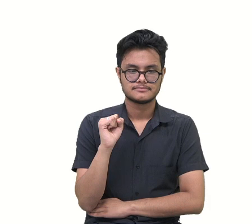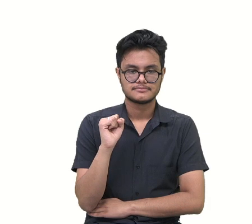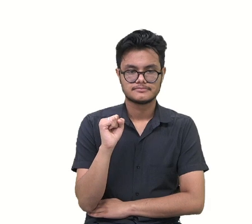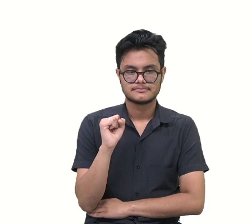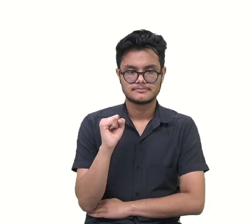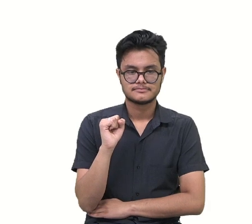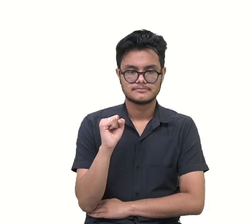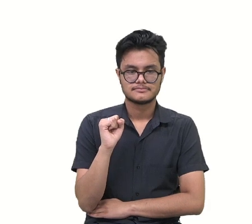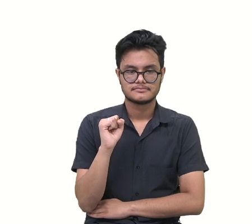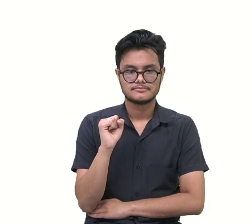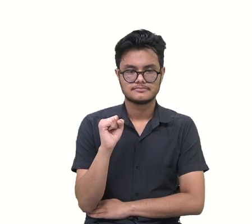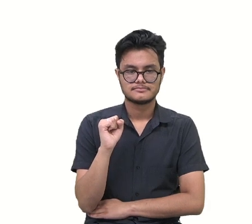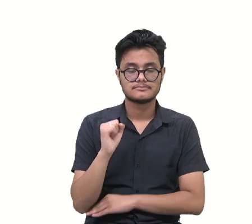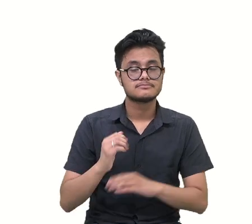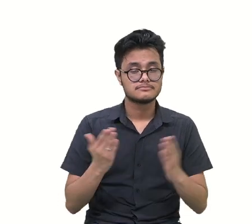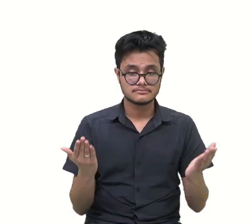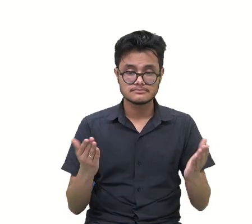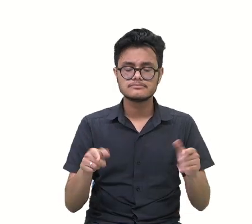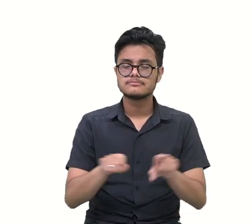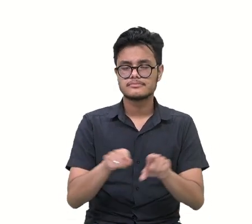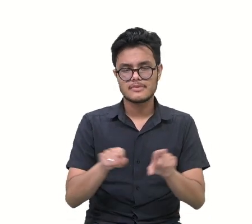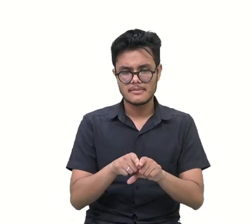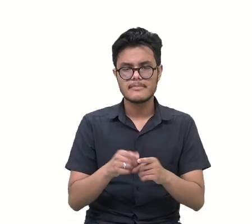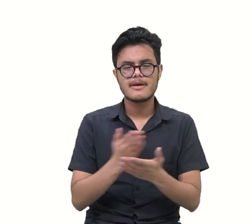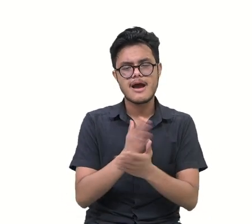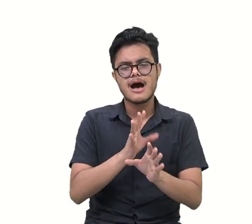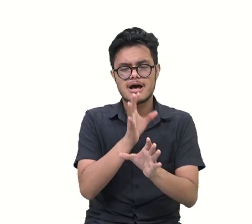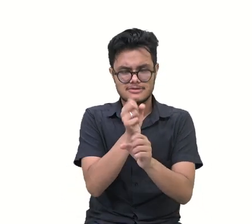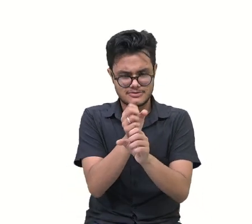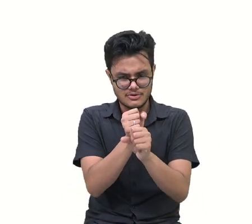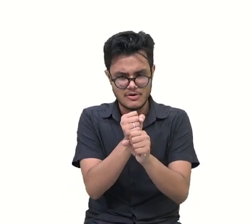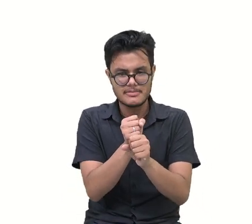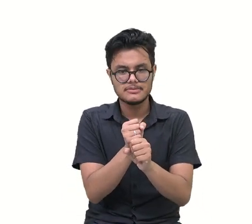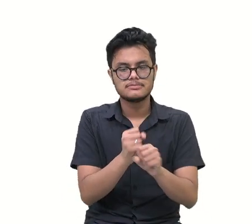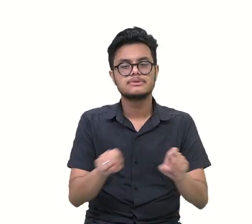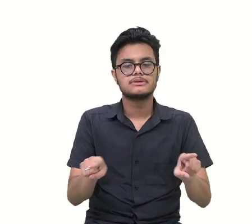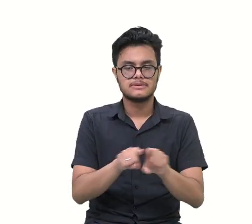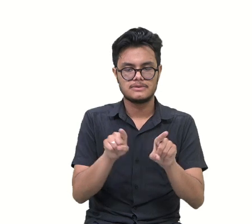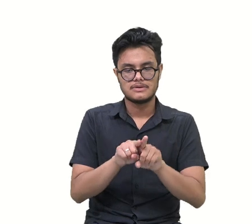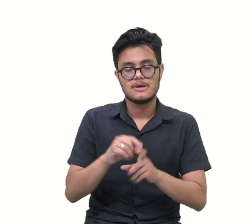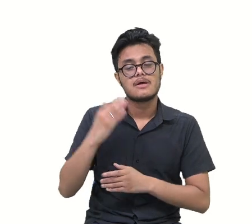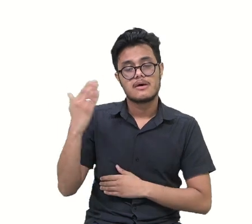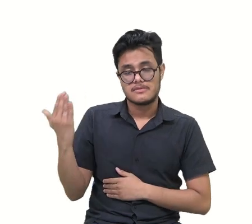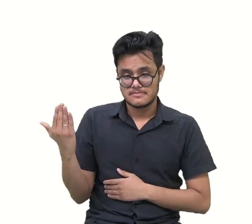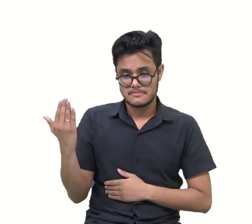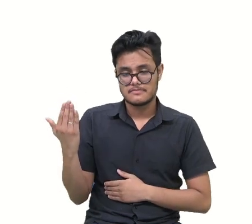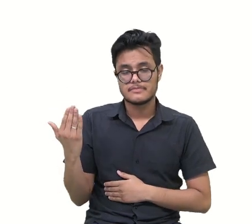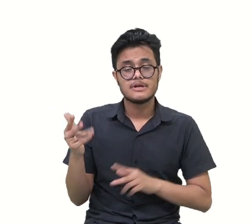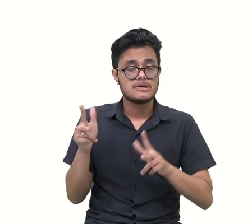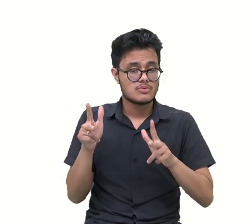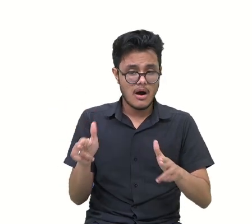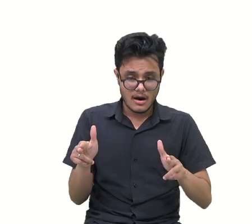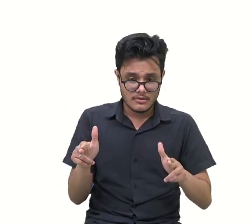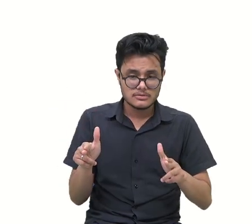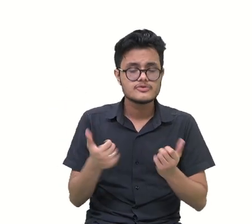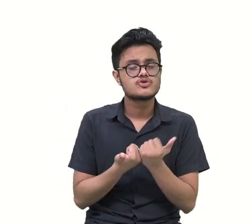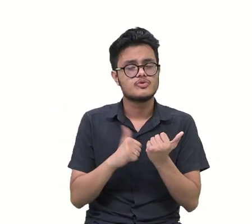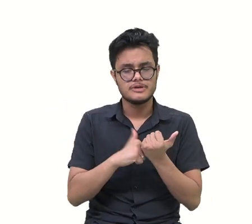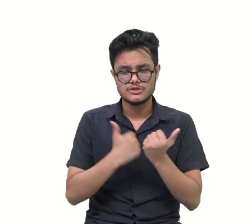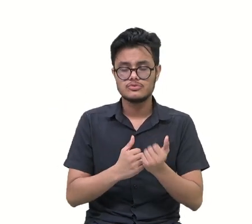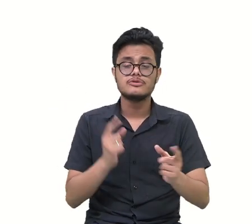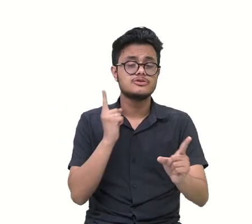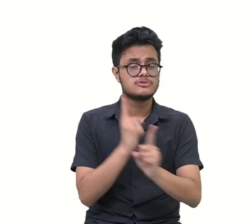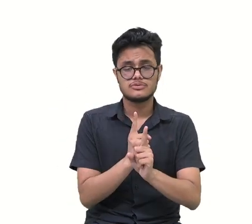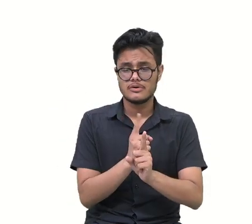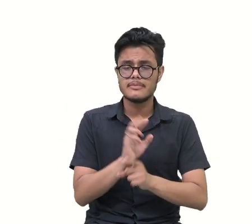tá? E aí faríamos aqui os mesmos cálculos, resolvendo aí da mesma maneira como a gente resolveu, nós